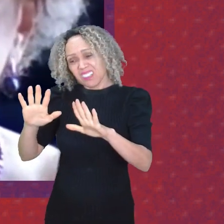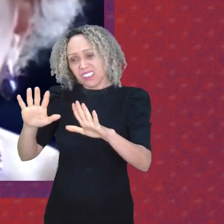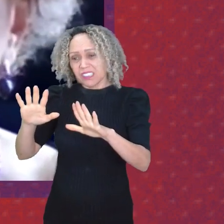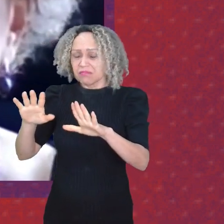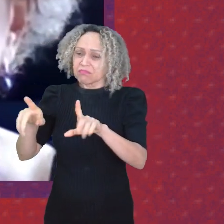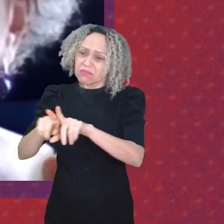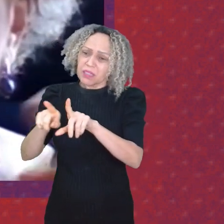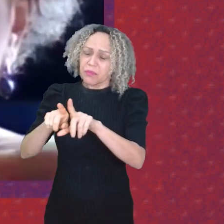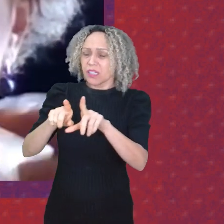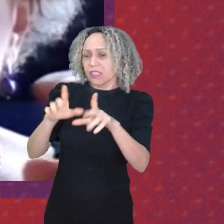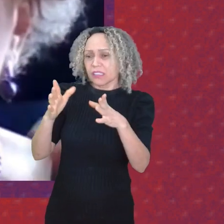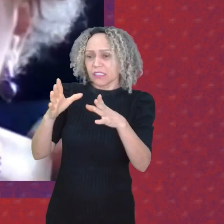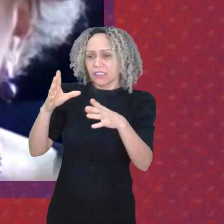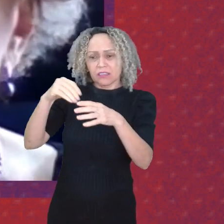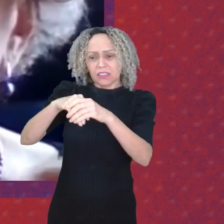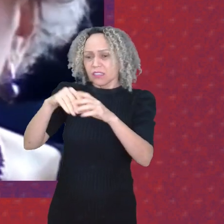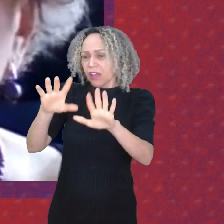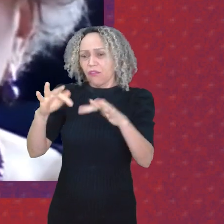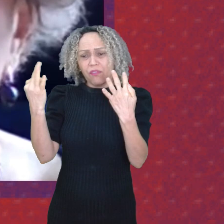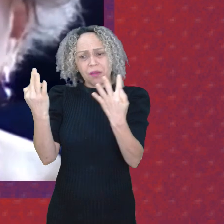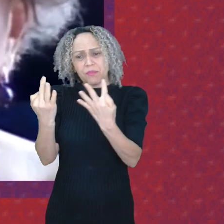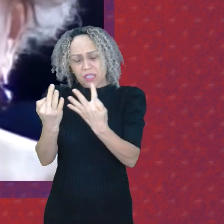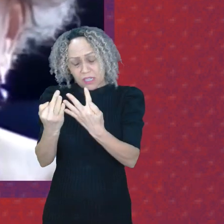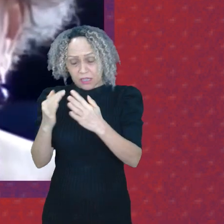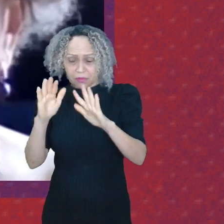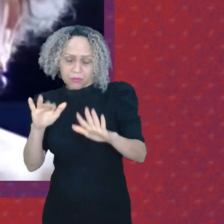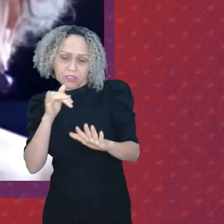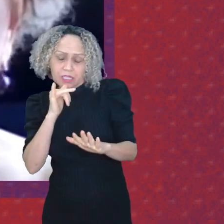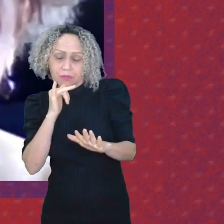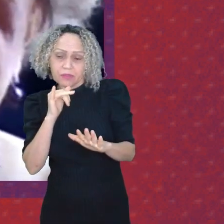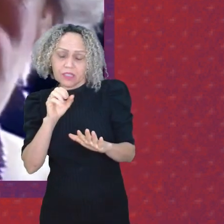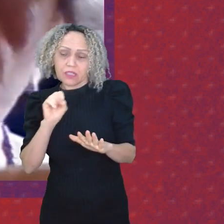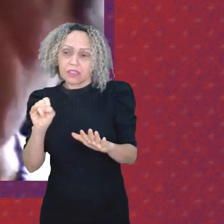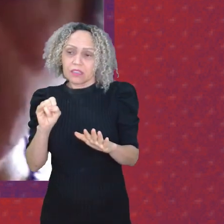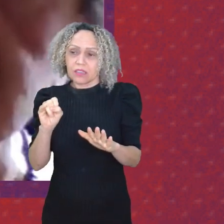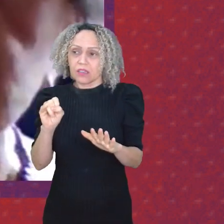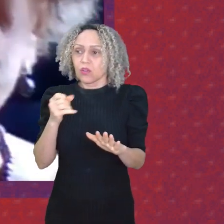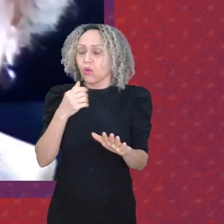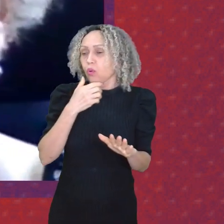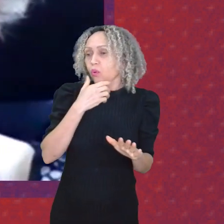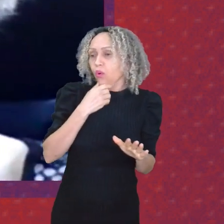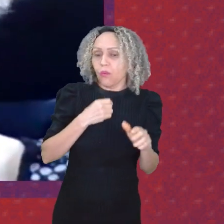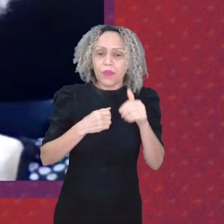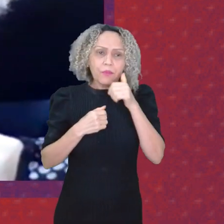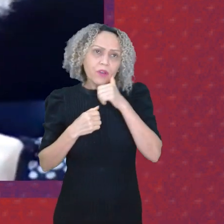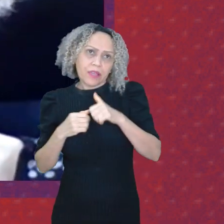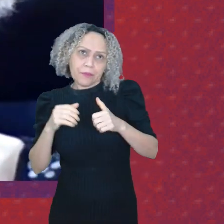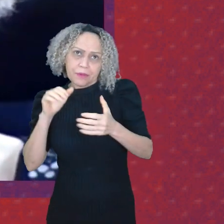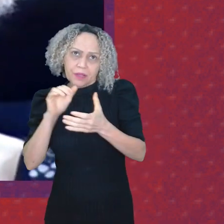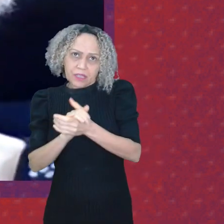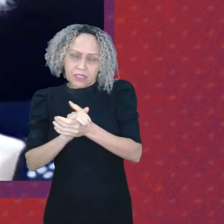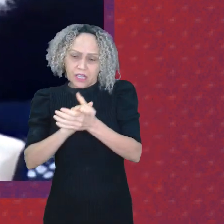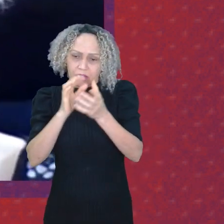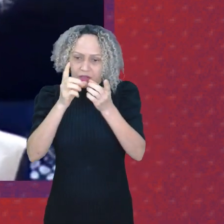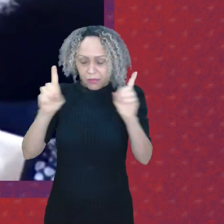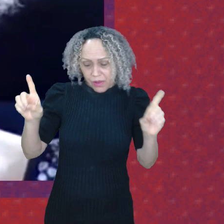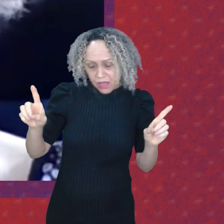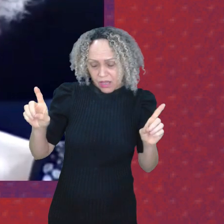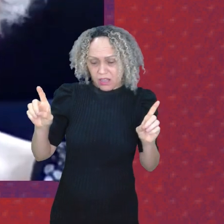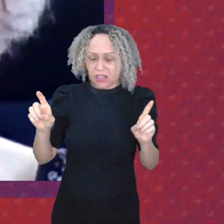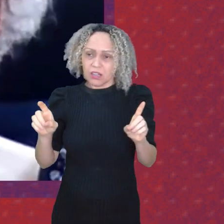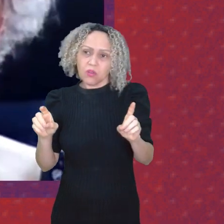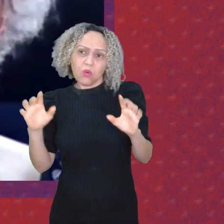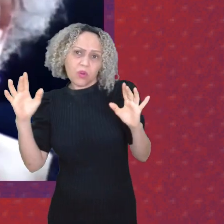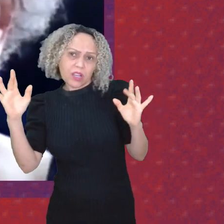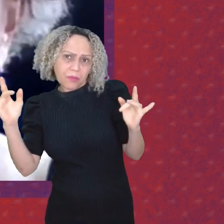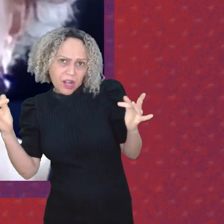Mesmo que as mulheres e homens já tenham se separado, entre namorados, entre